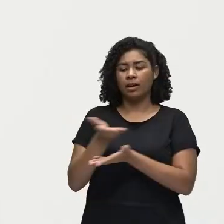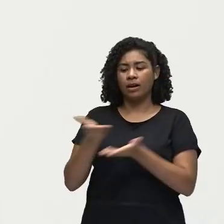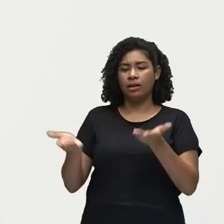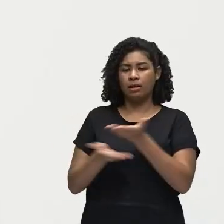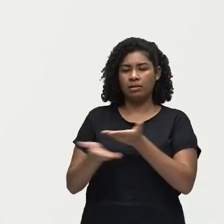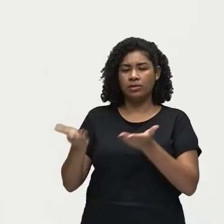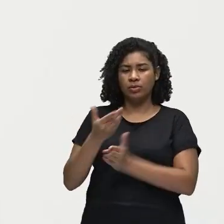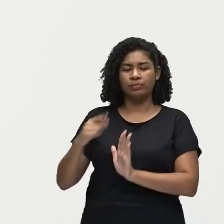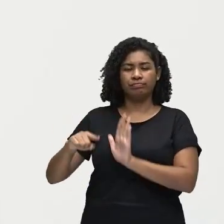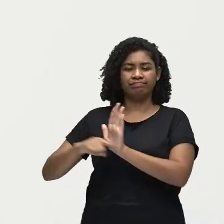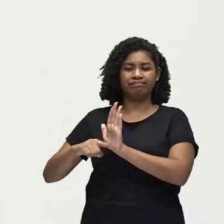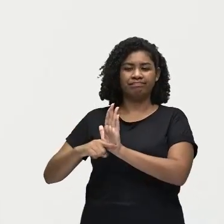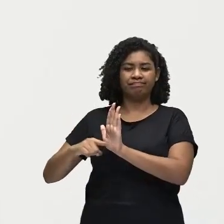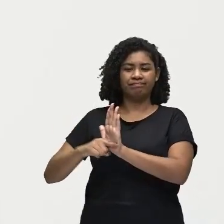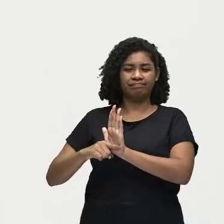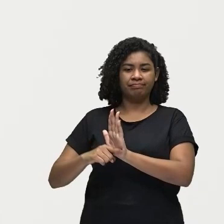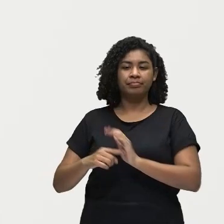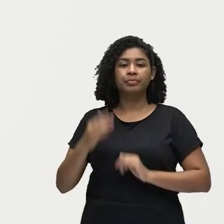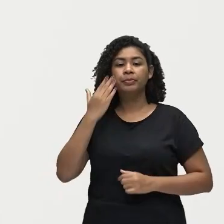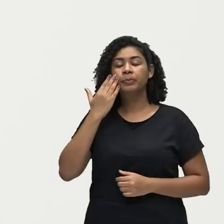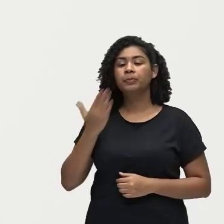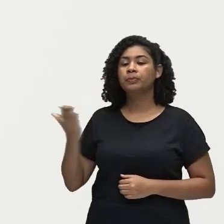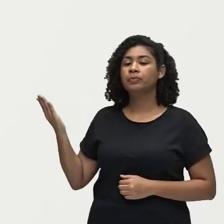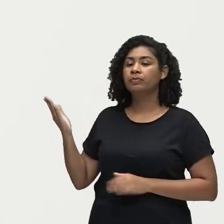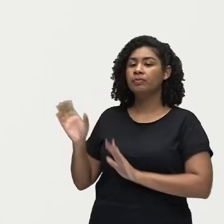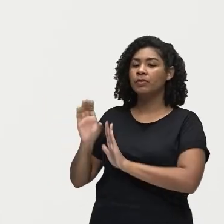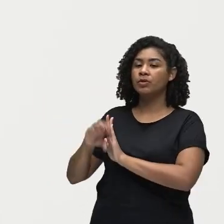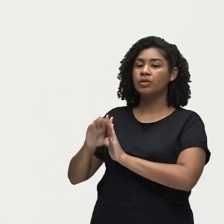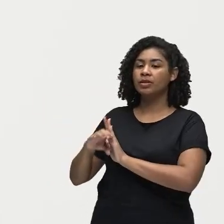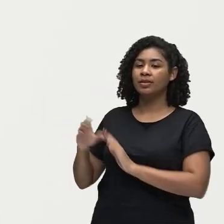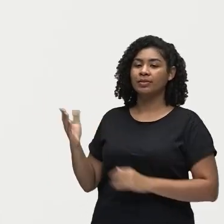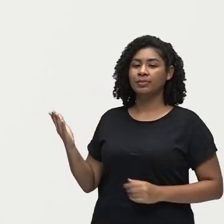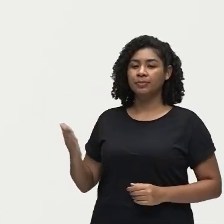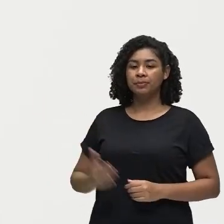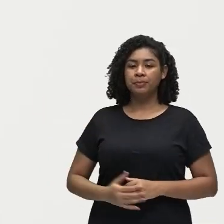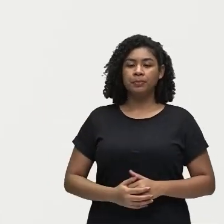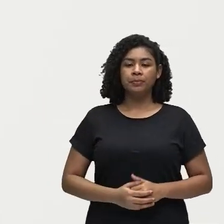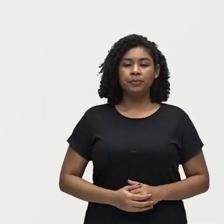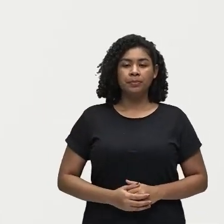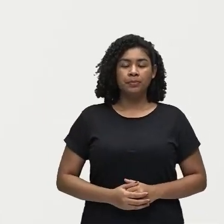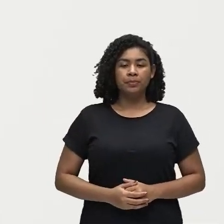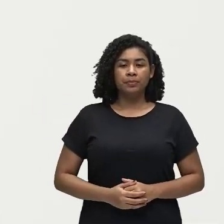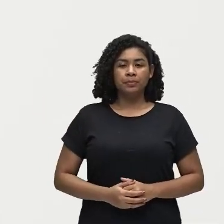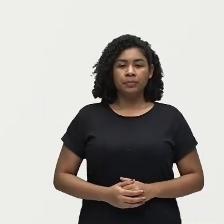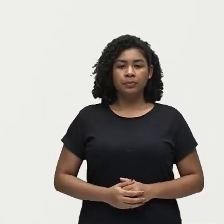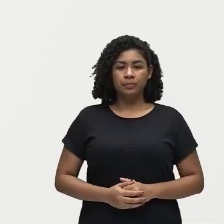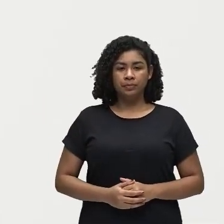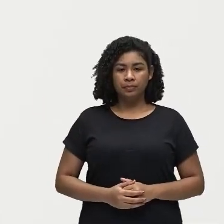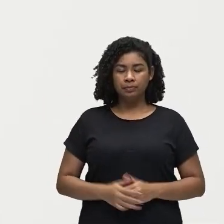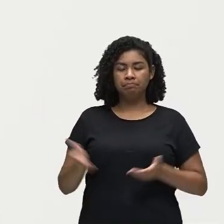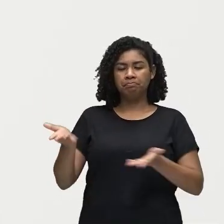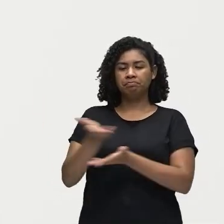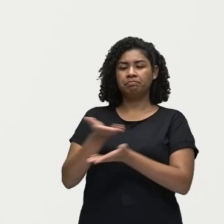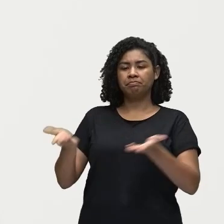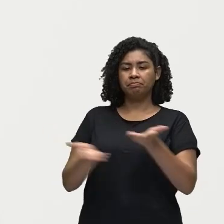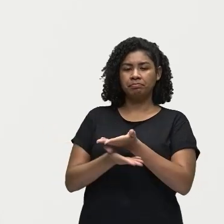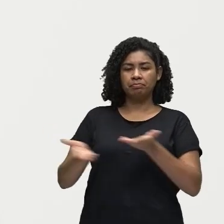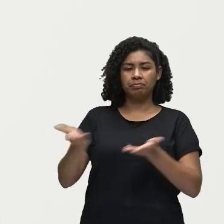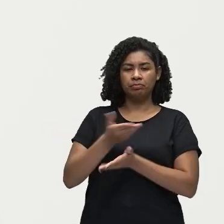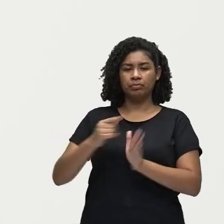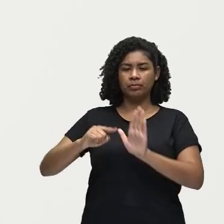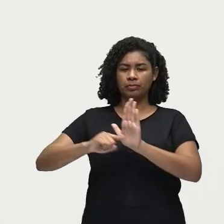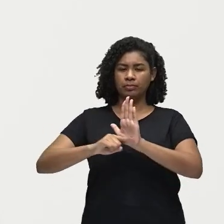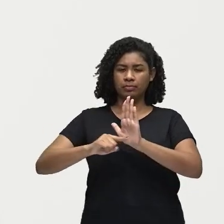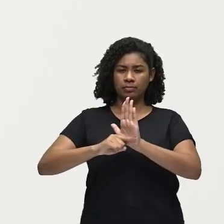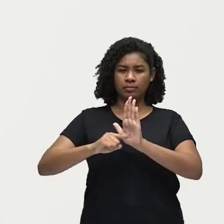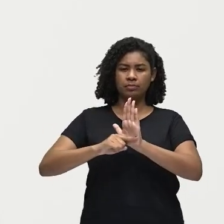desarmônicas. Observem o conceito comigo. Relações desarmônicas ou negativas são aquelas